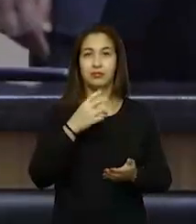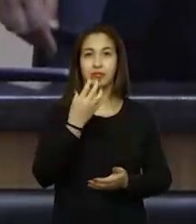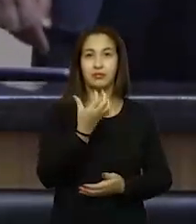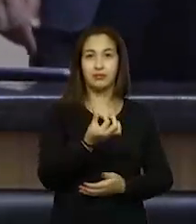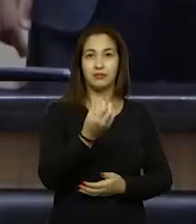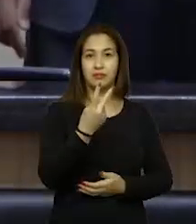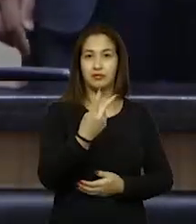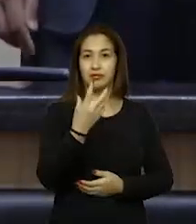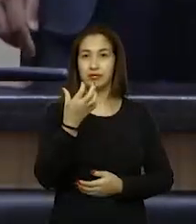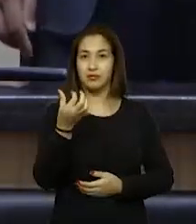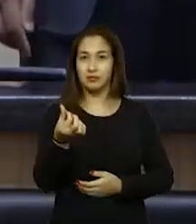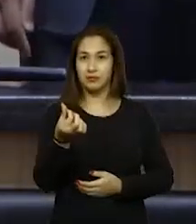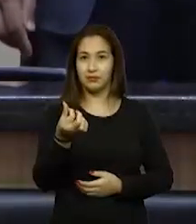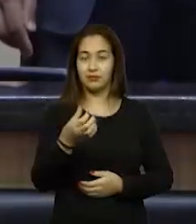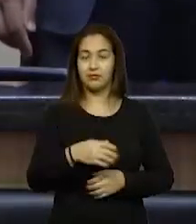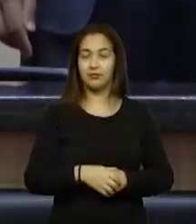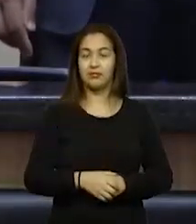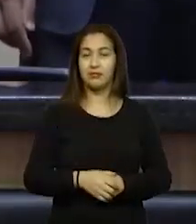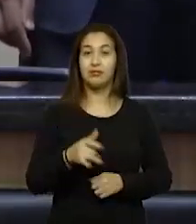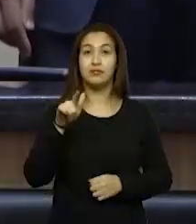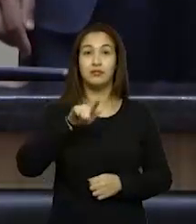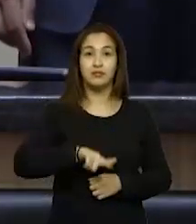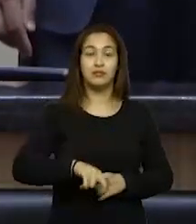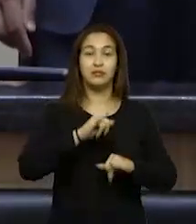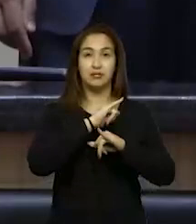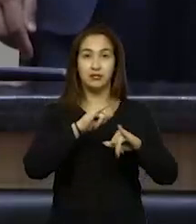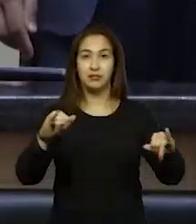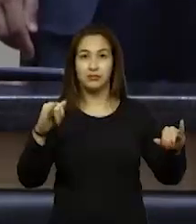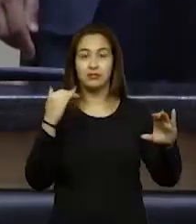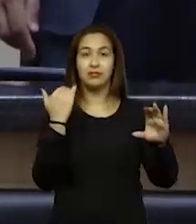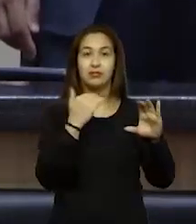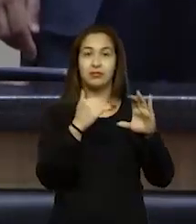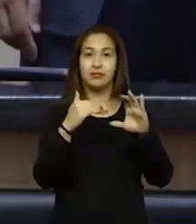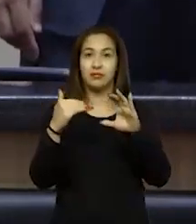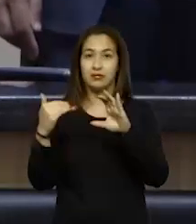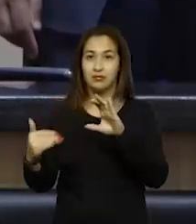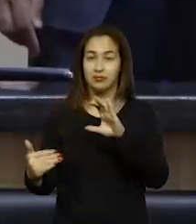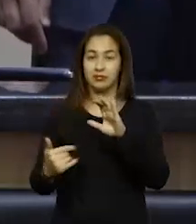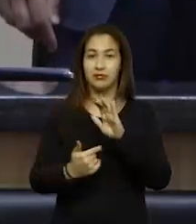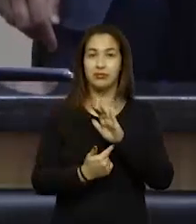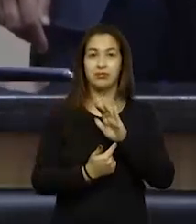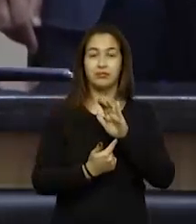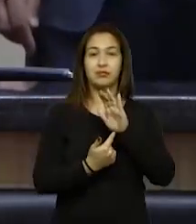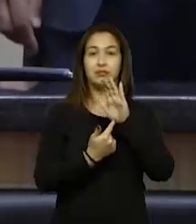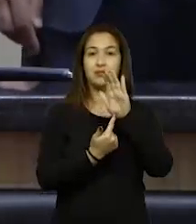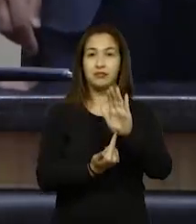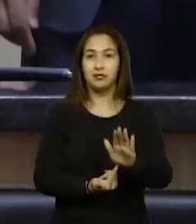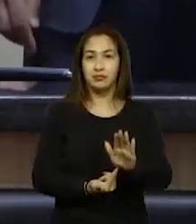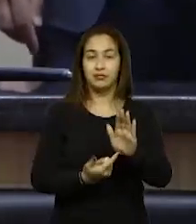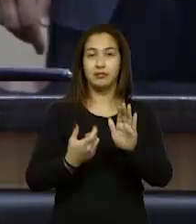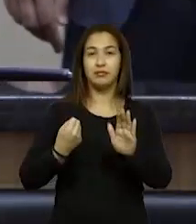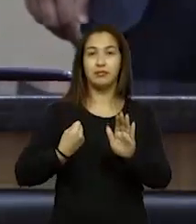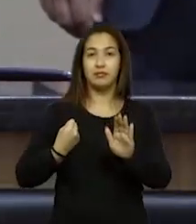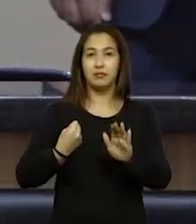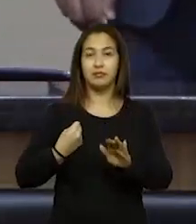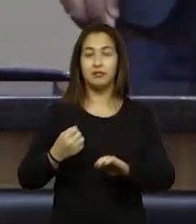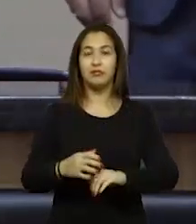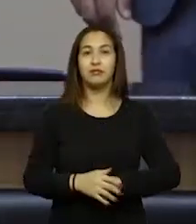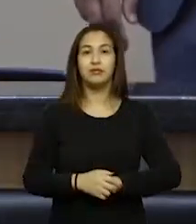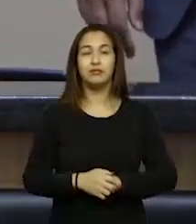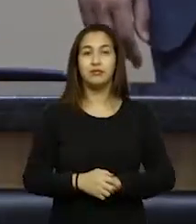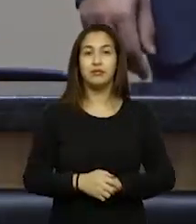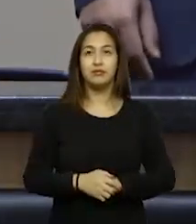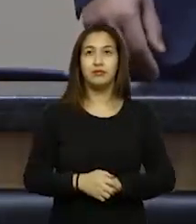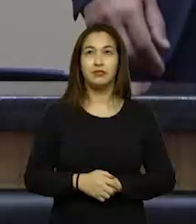626. Da presidência comunica que encaminhará aos destinatários, conforme determina o